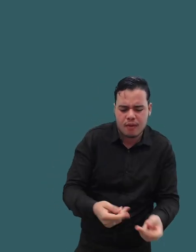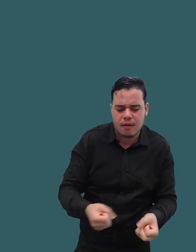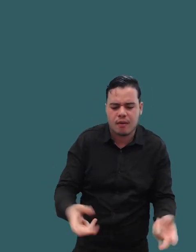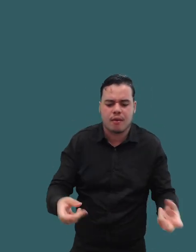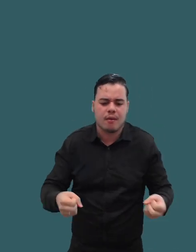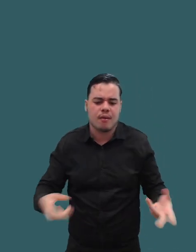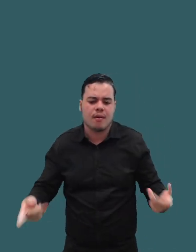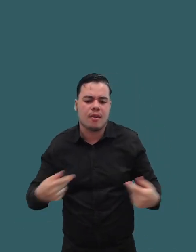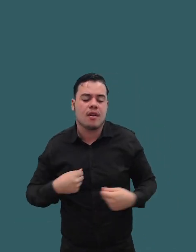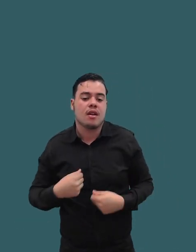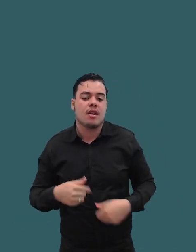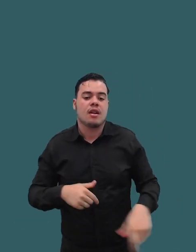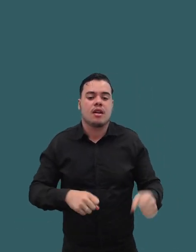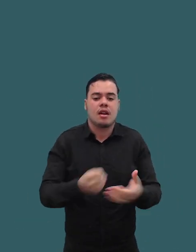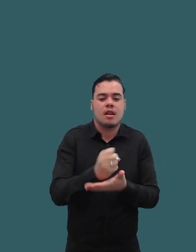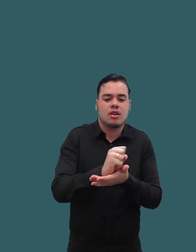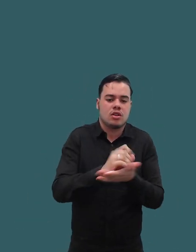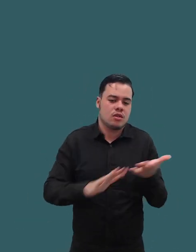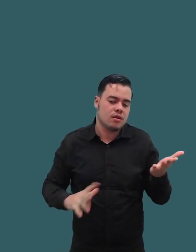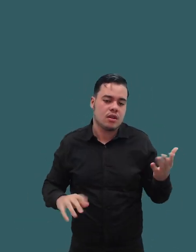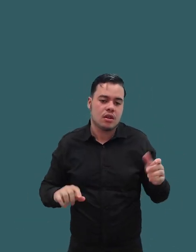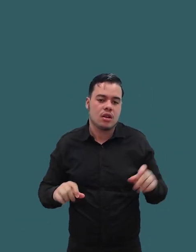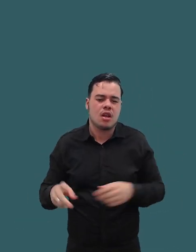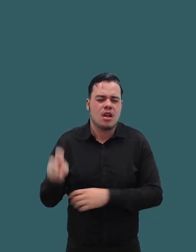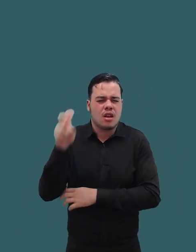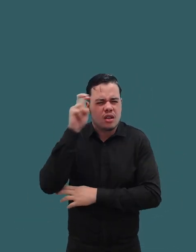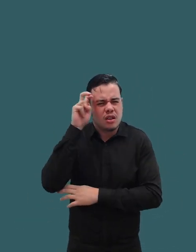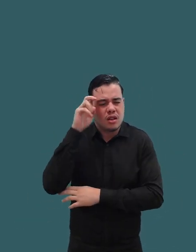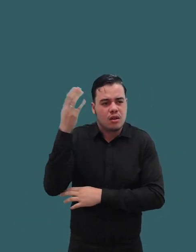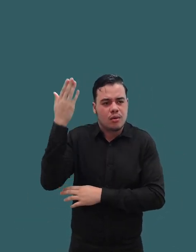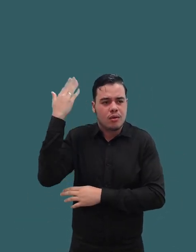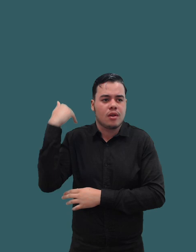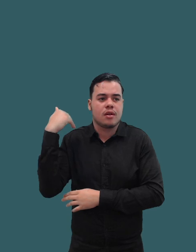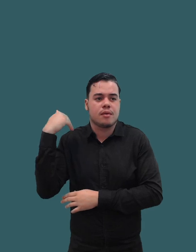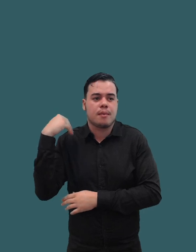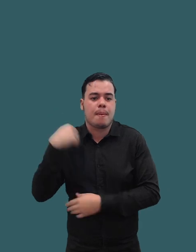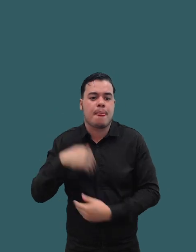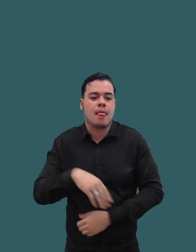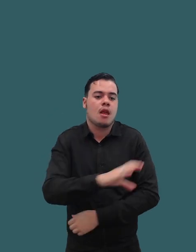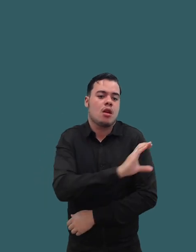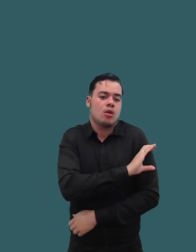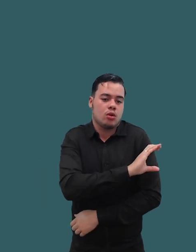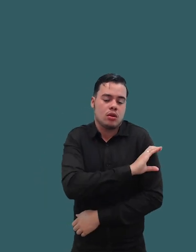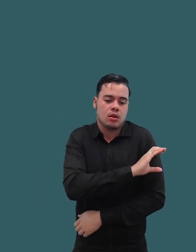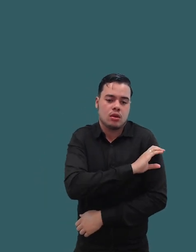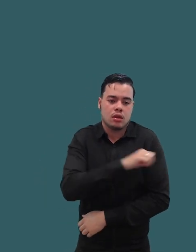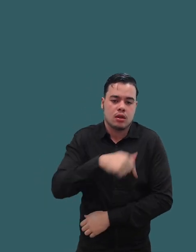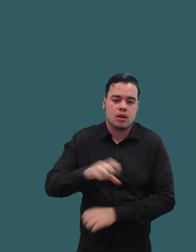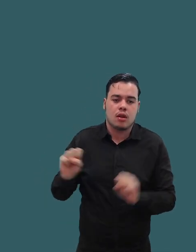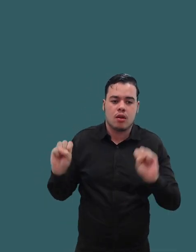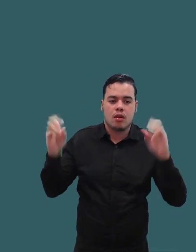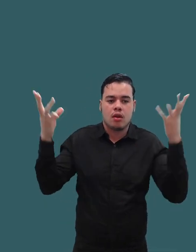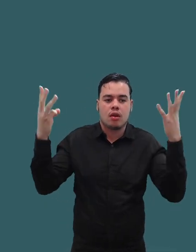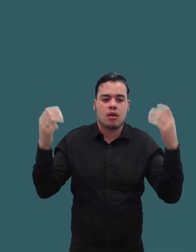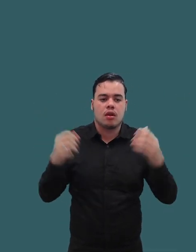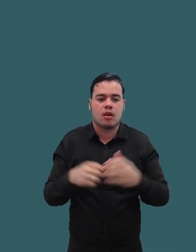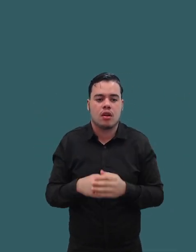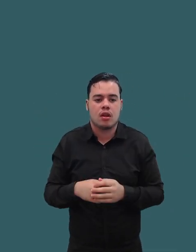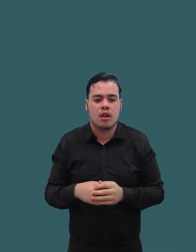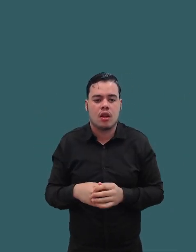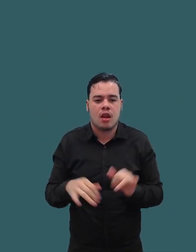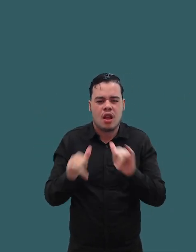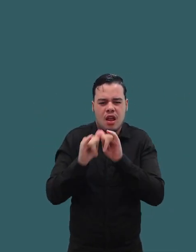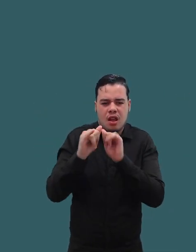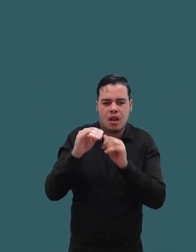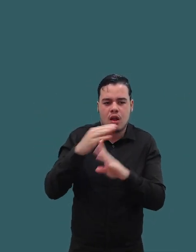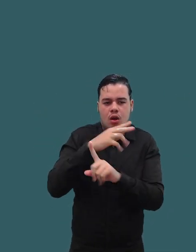na quinta-feira ficou pactuado com a coordenação deste evento que a gente está suspendendo as